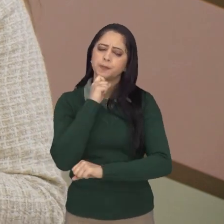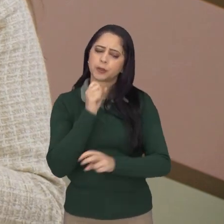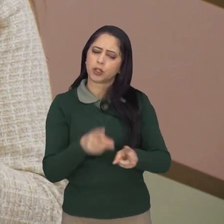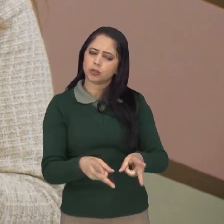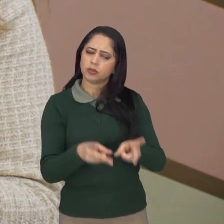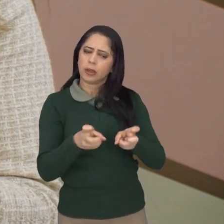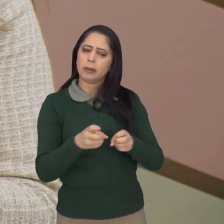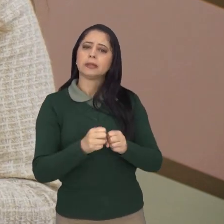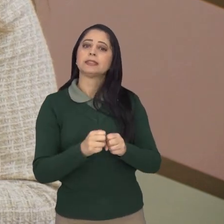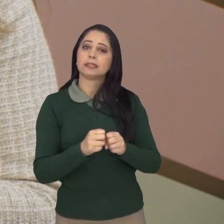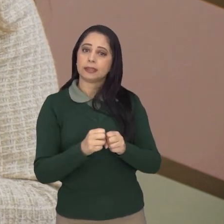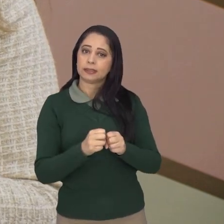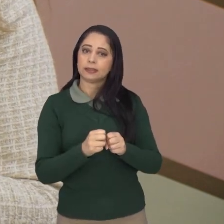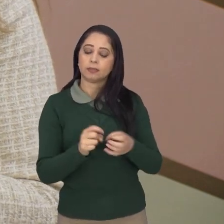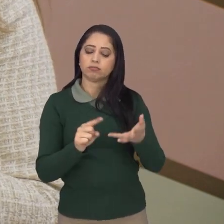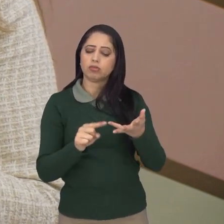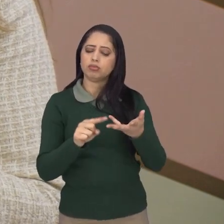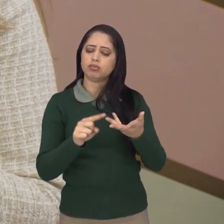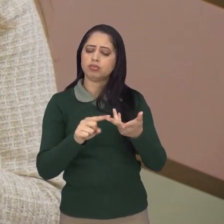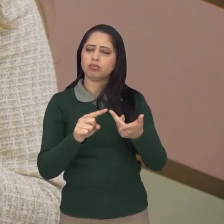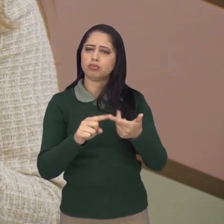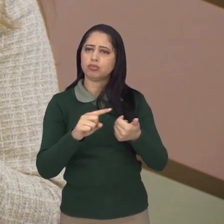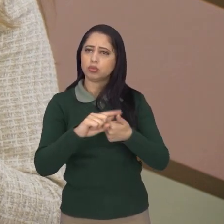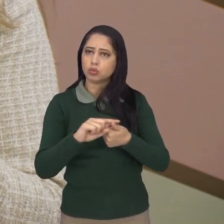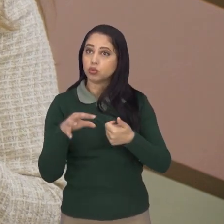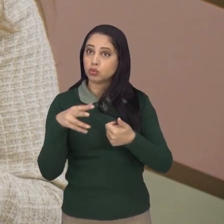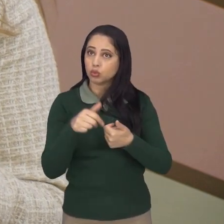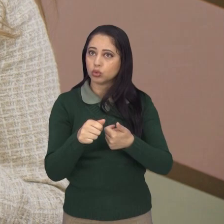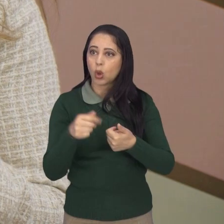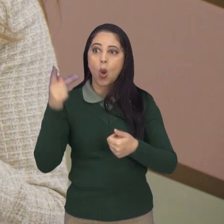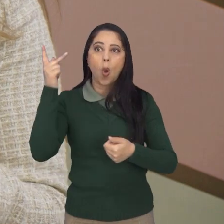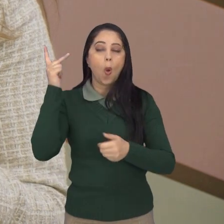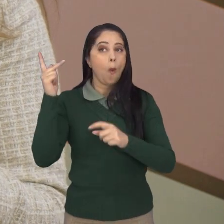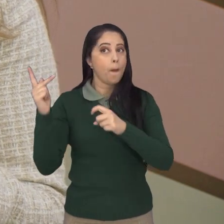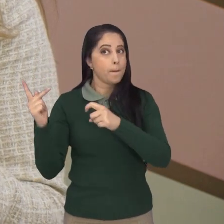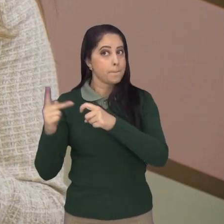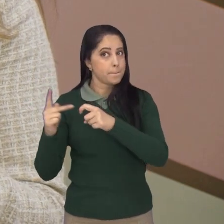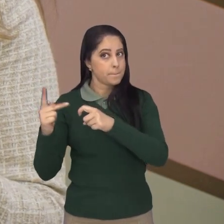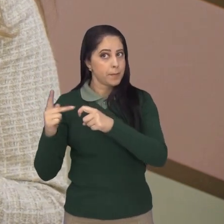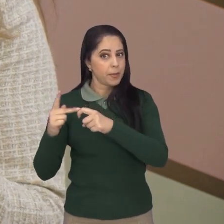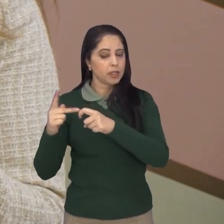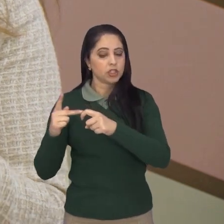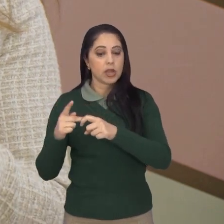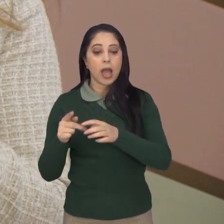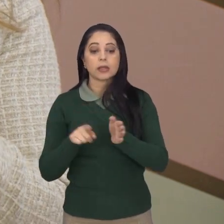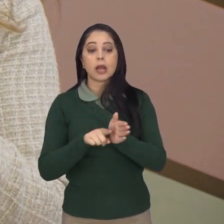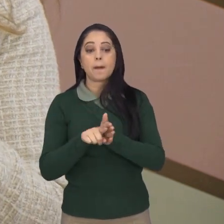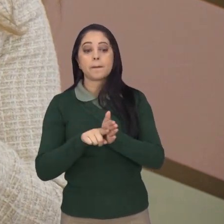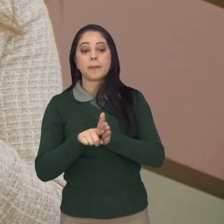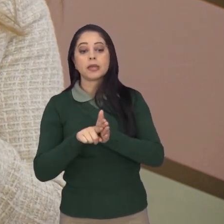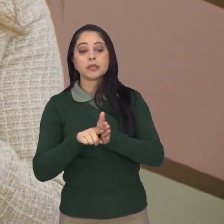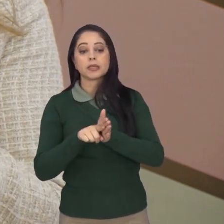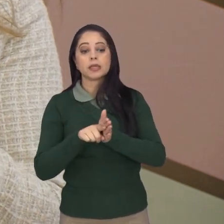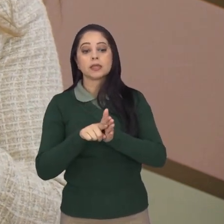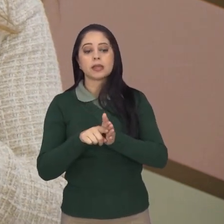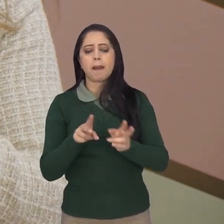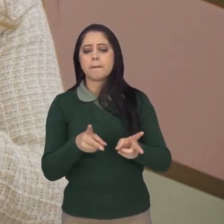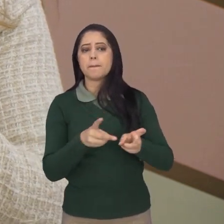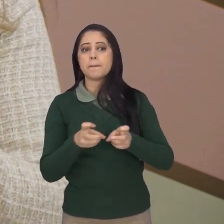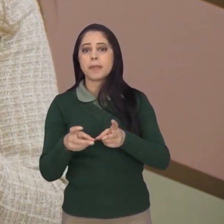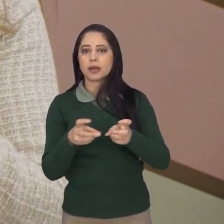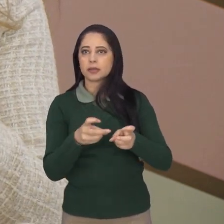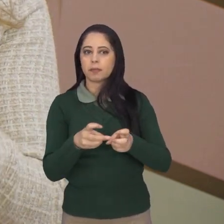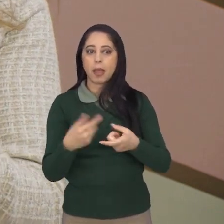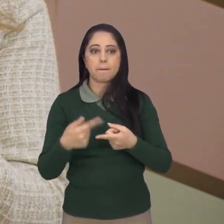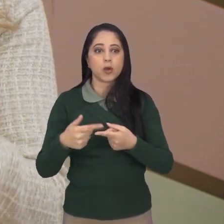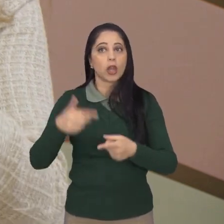infecciosos, respiratórios. Então, no acompanhamento com o pediatra ali na puericultura, a gente vai vendo que são manifestações que às vezes não